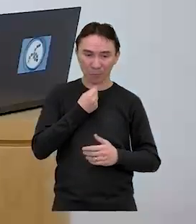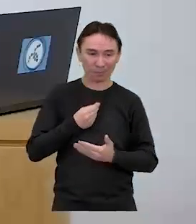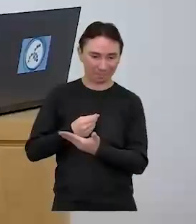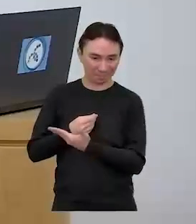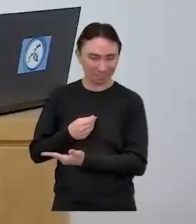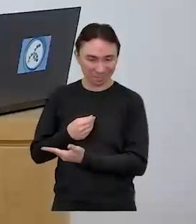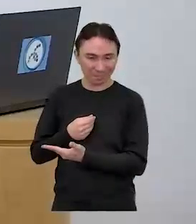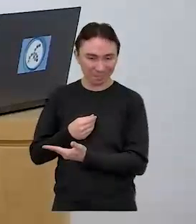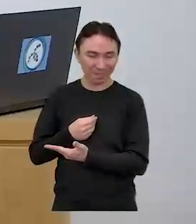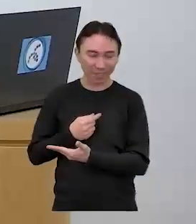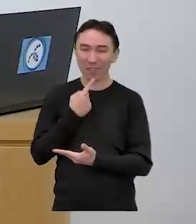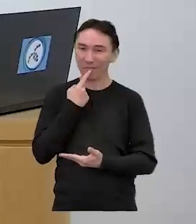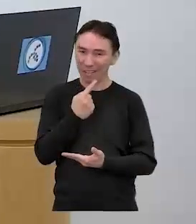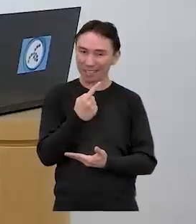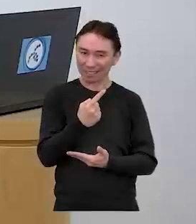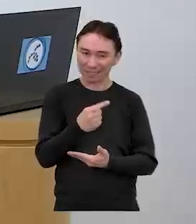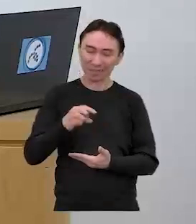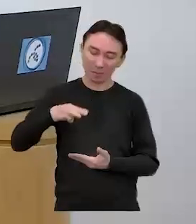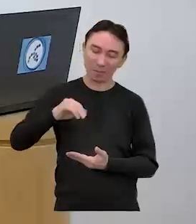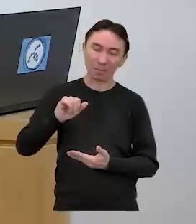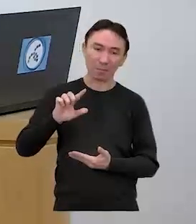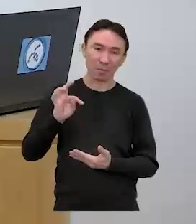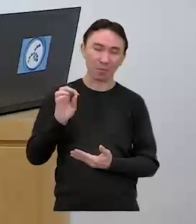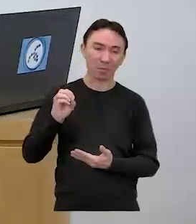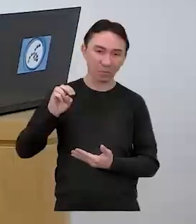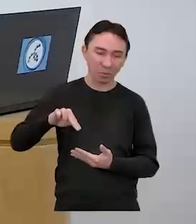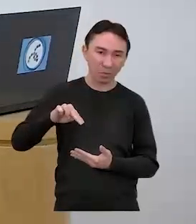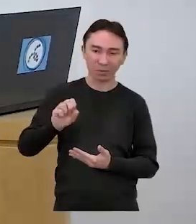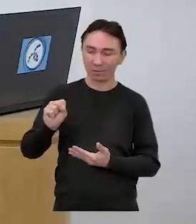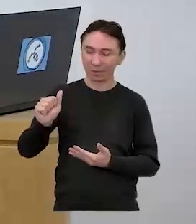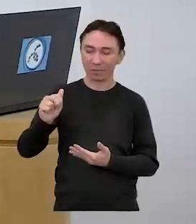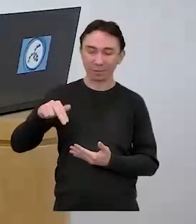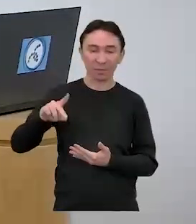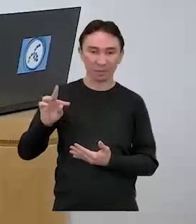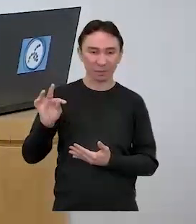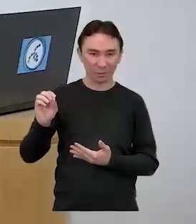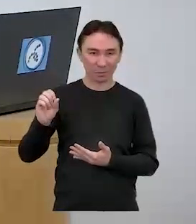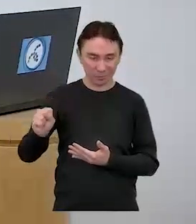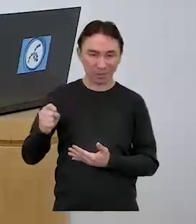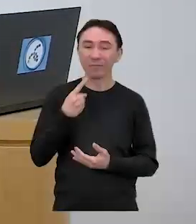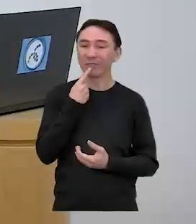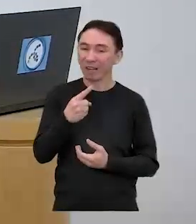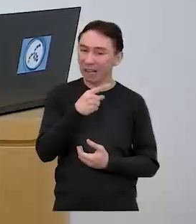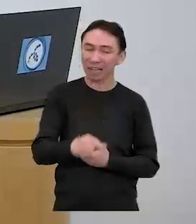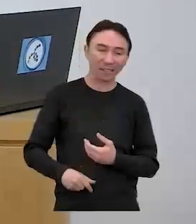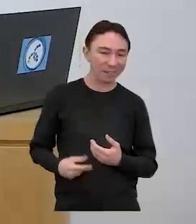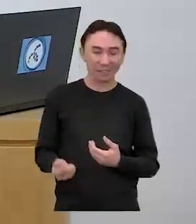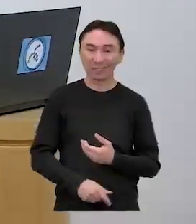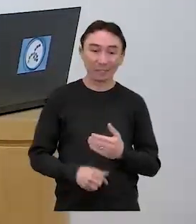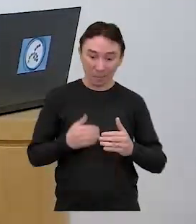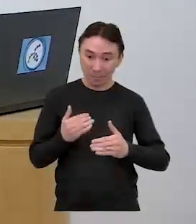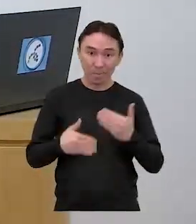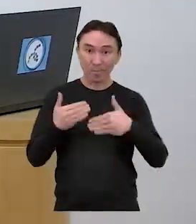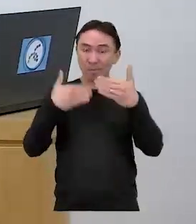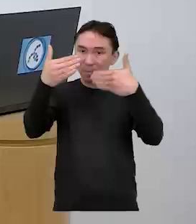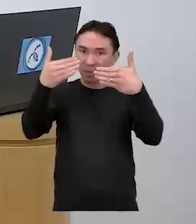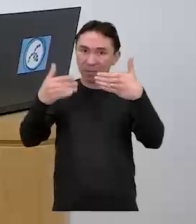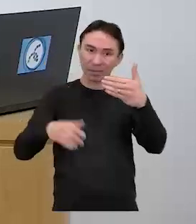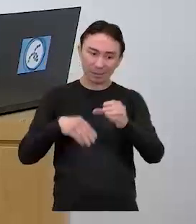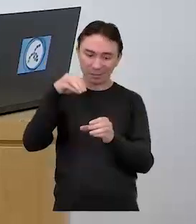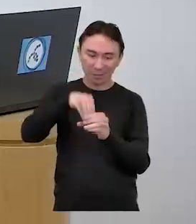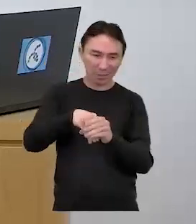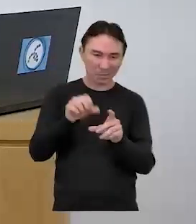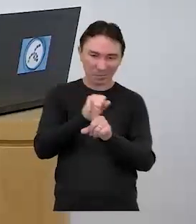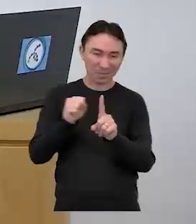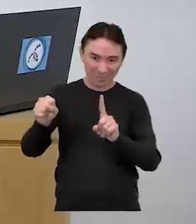coloca, né, quanto a essa questão aí desse processo, né, de desenvolvimento tecnológico dentro da sociedade, ele